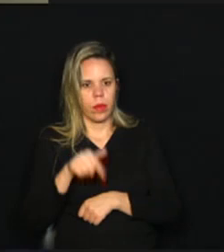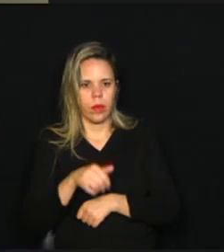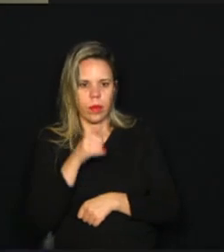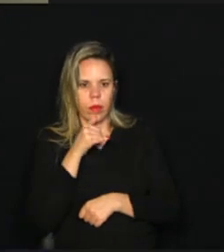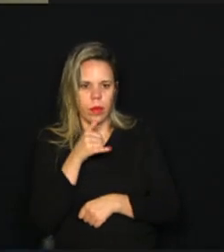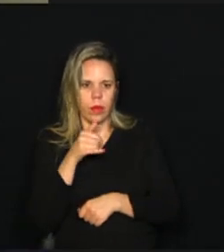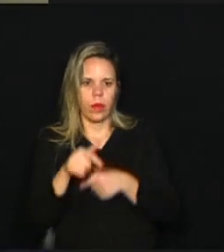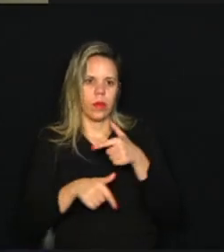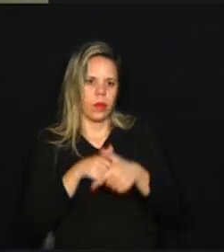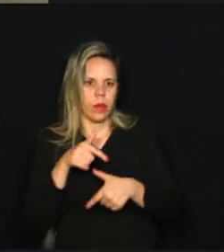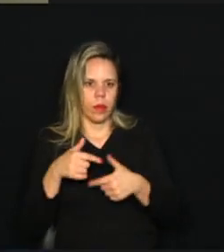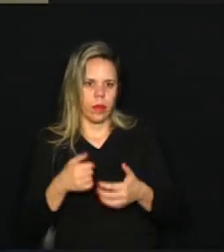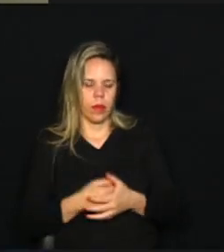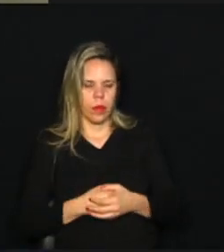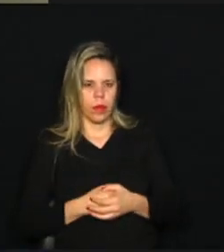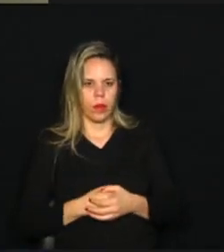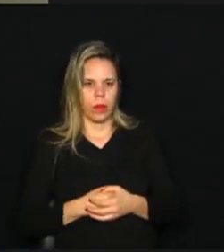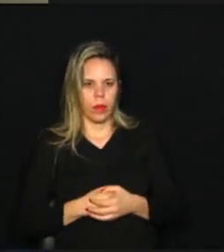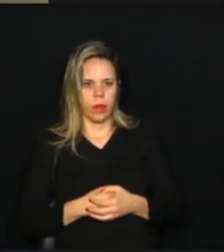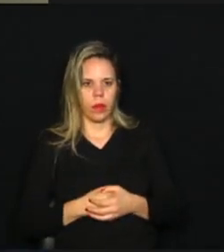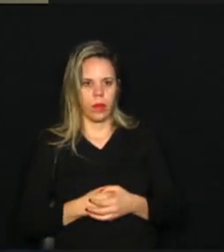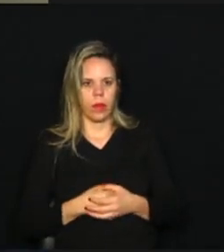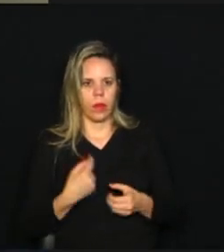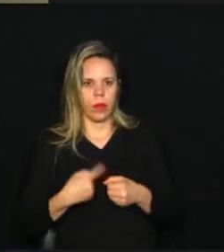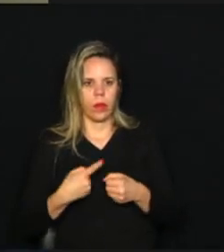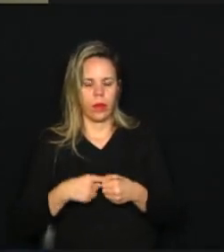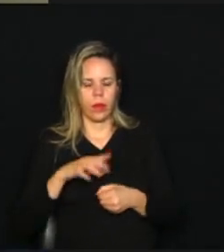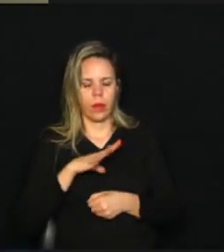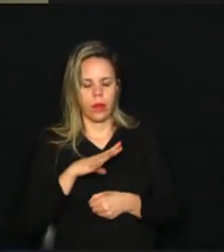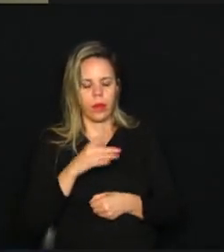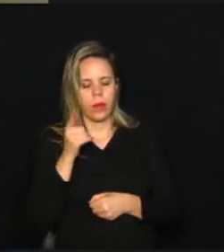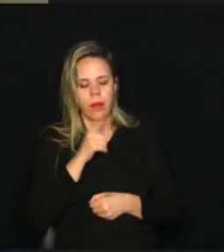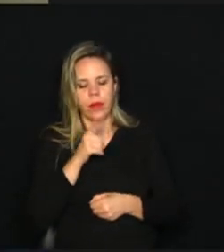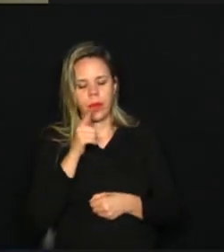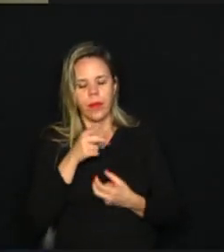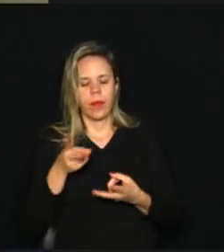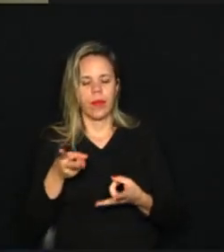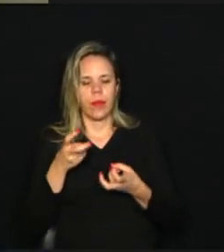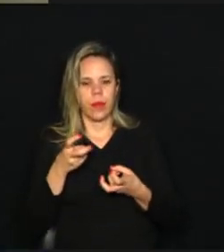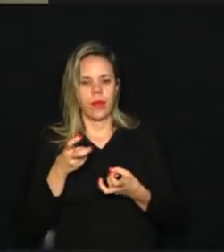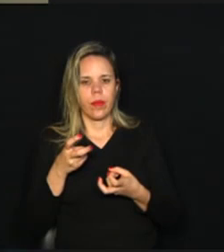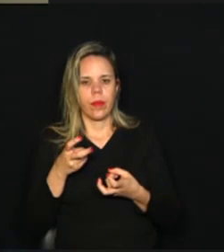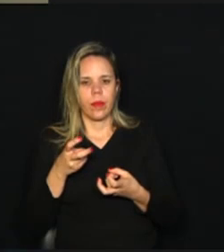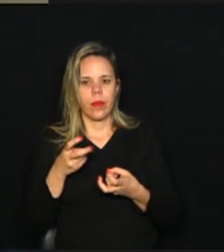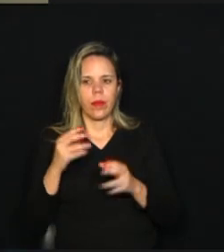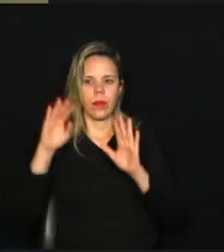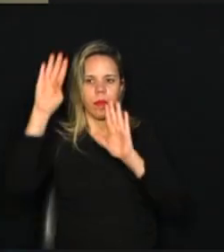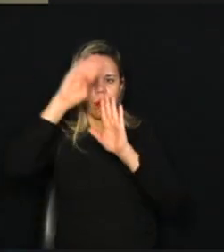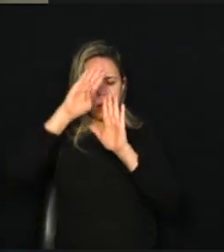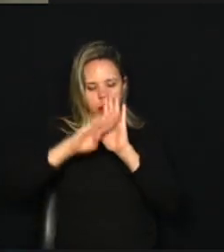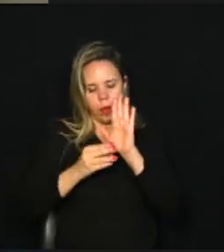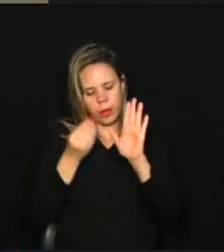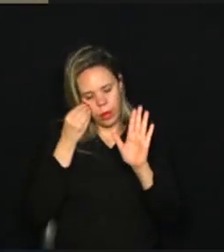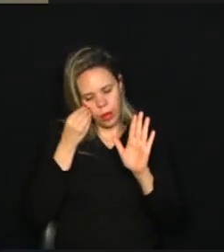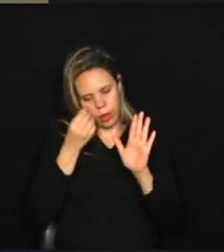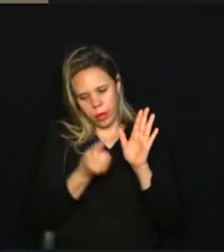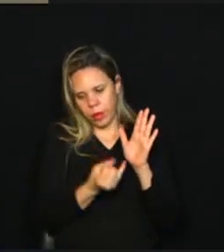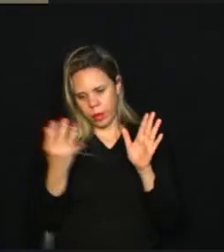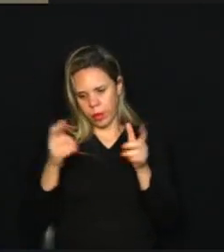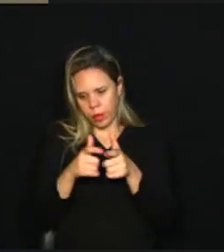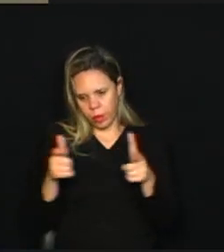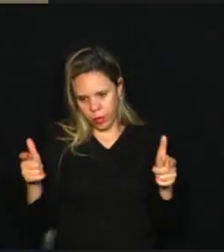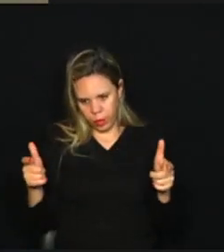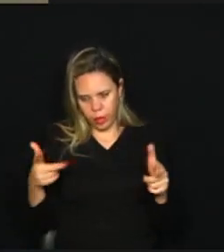para os trabalhadores, né, e para o município conseguir enxergar através do pilar da testagem, assim como está avançando com o